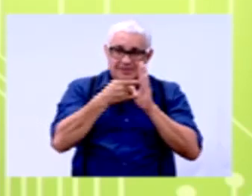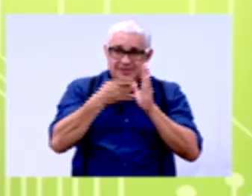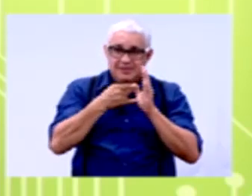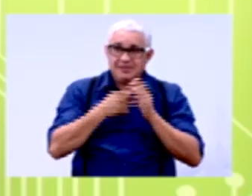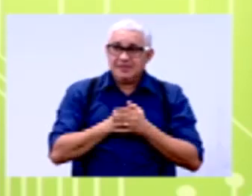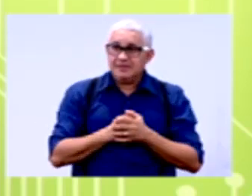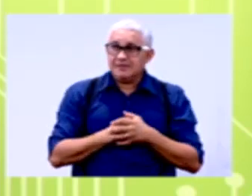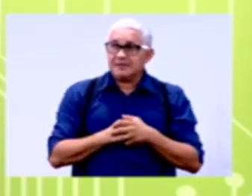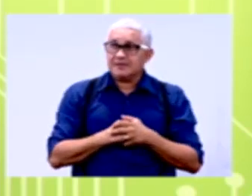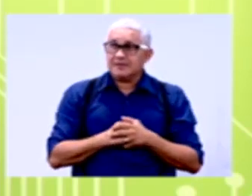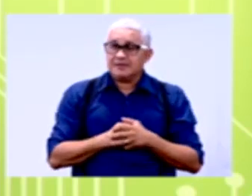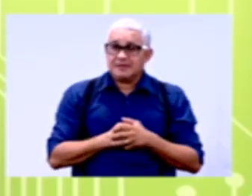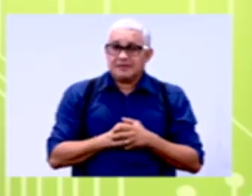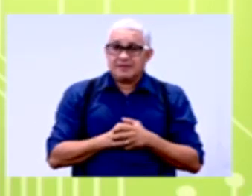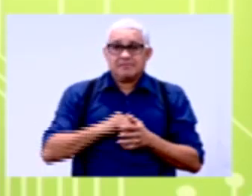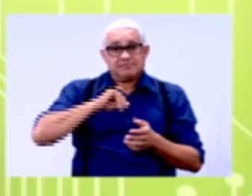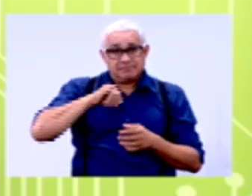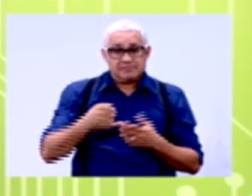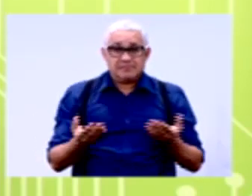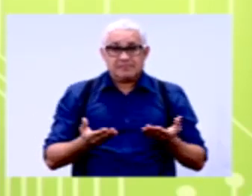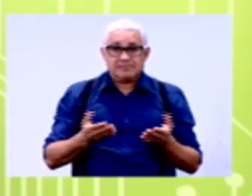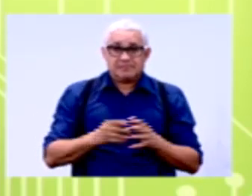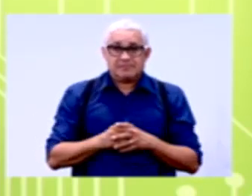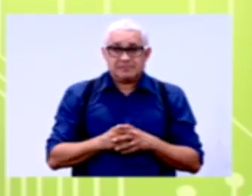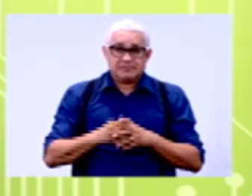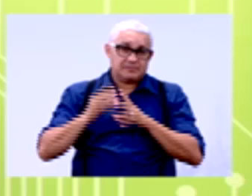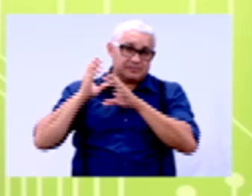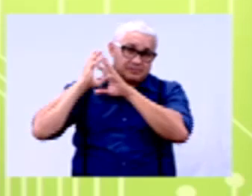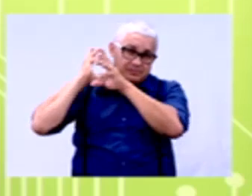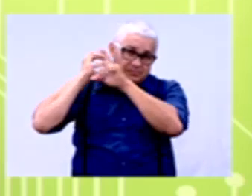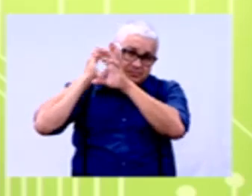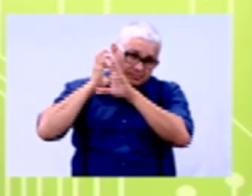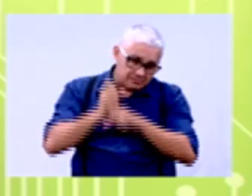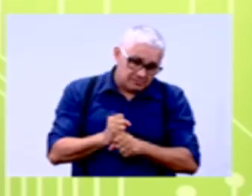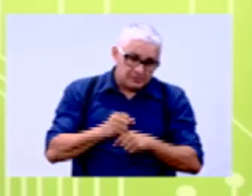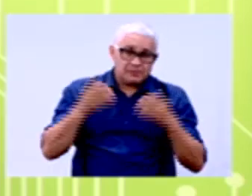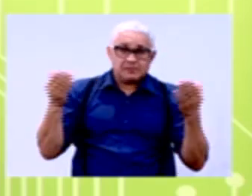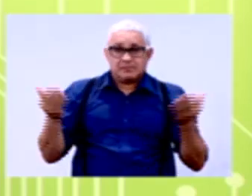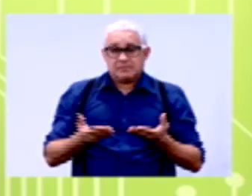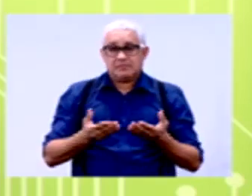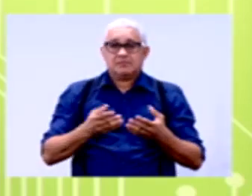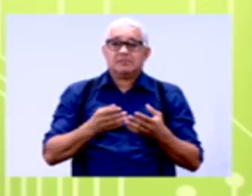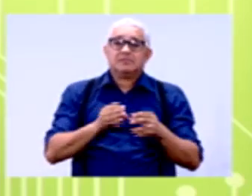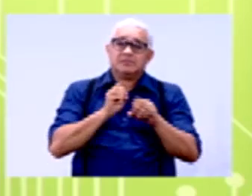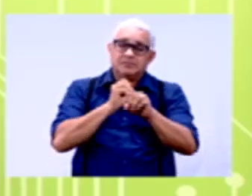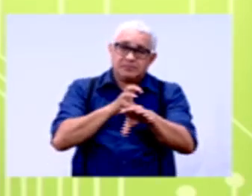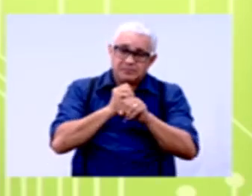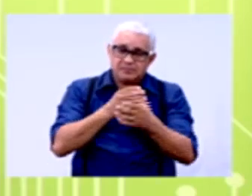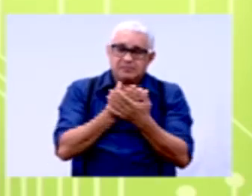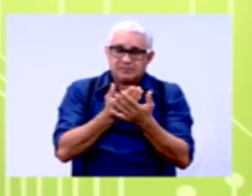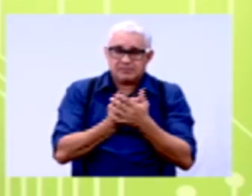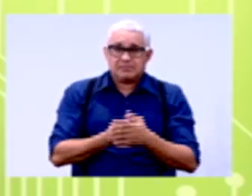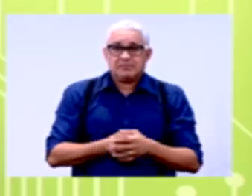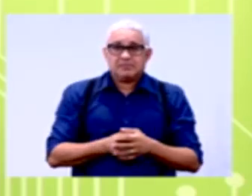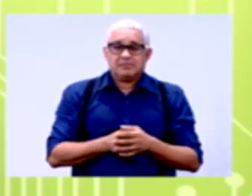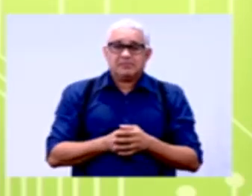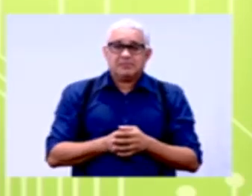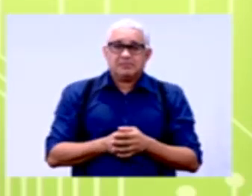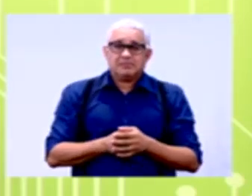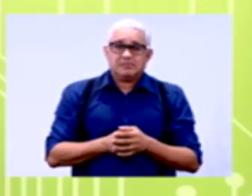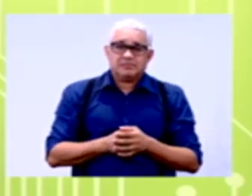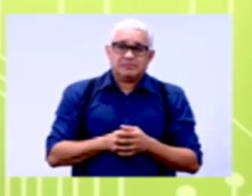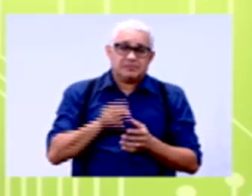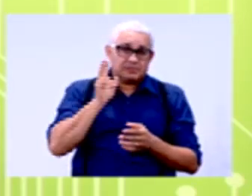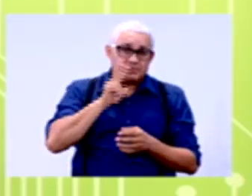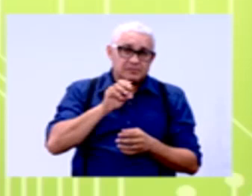Vamos aproveitar o momento, vamos dar uma recapitulada sobre o que a gente viu hoje na nossa aula, né. Vamos relembrar um pouco